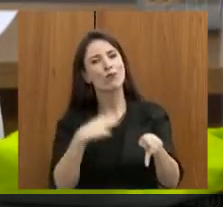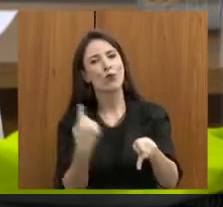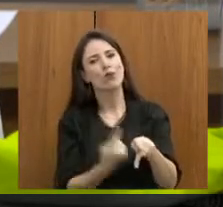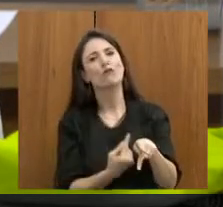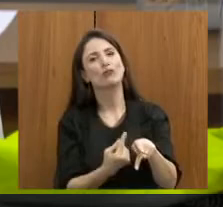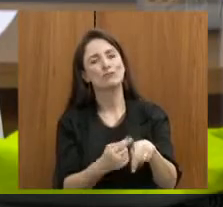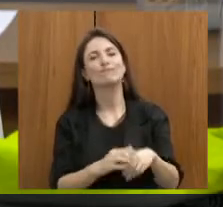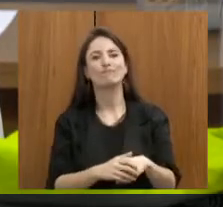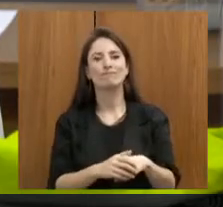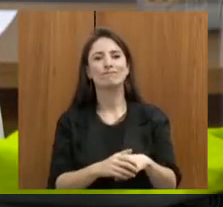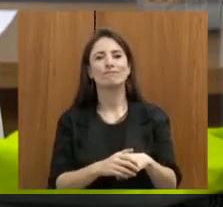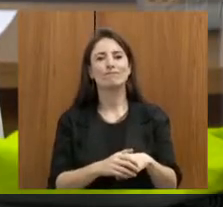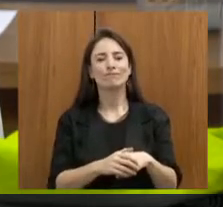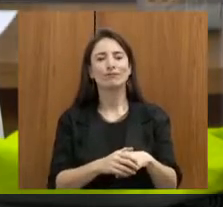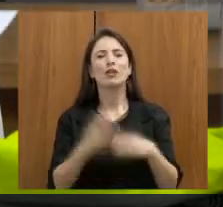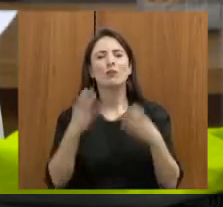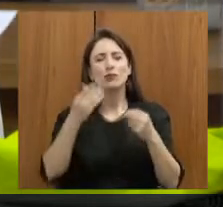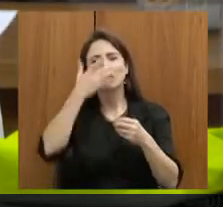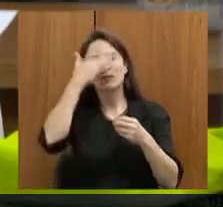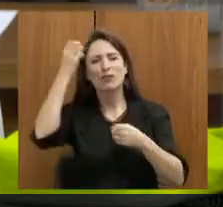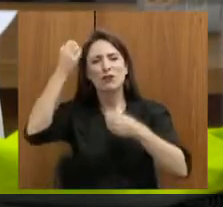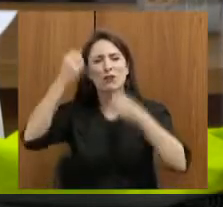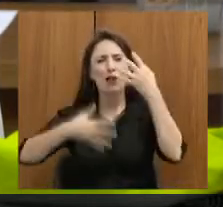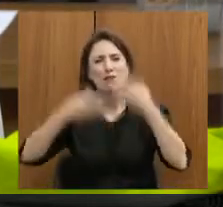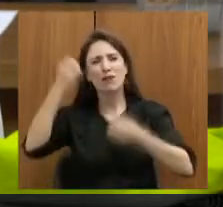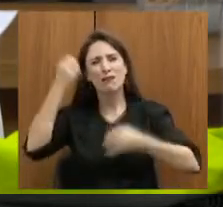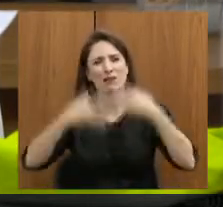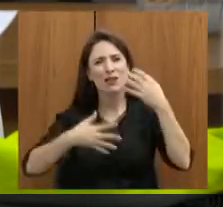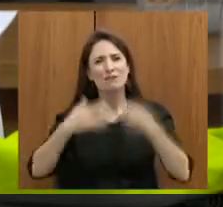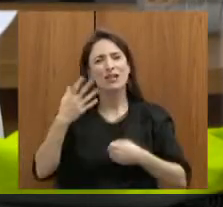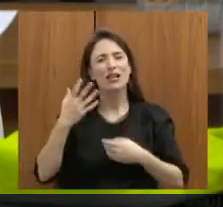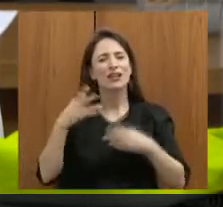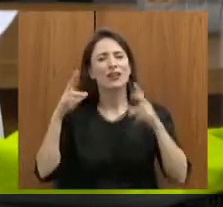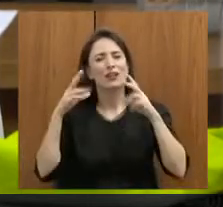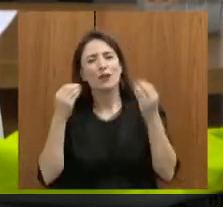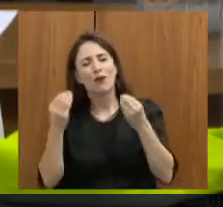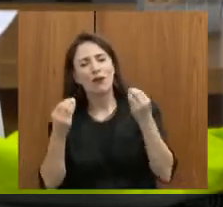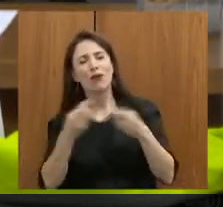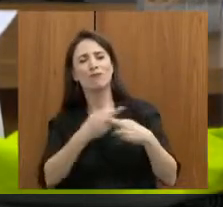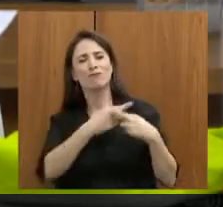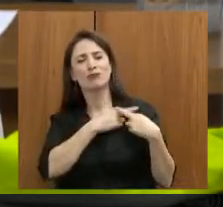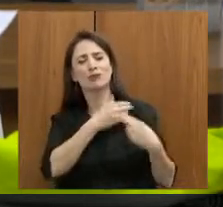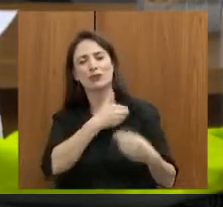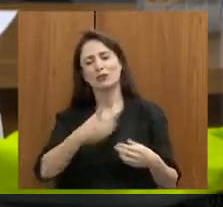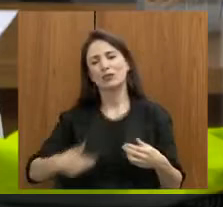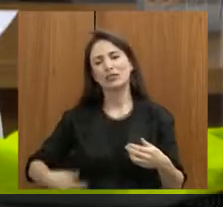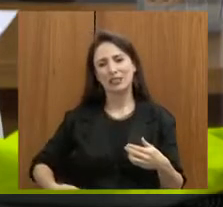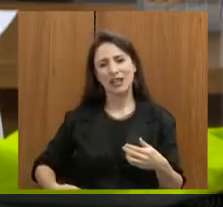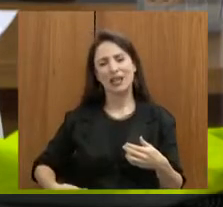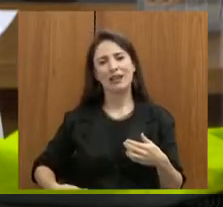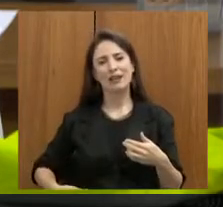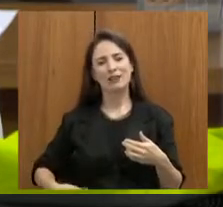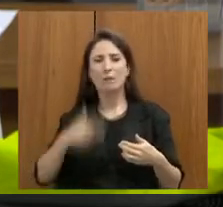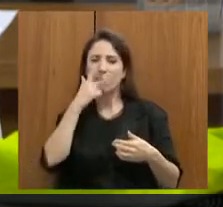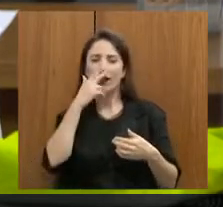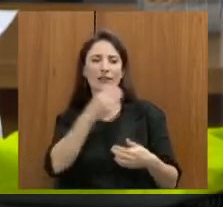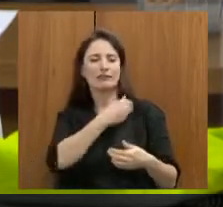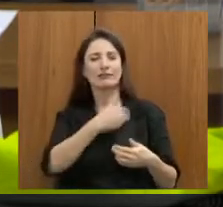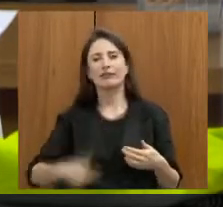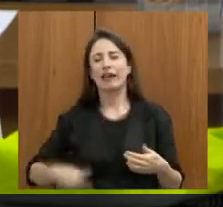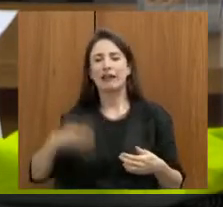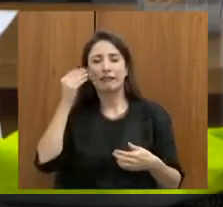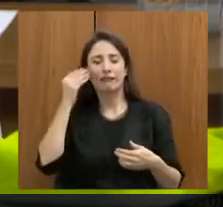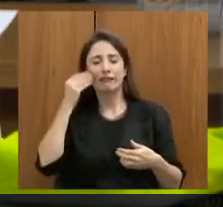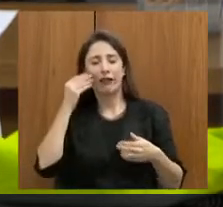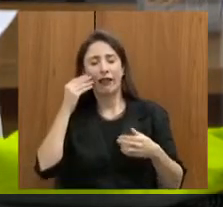ouviu aqui é o quanto a gente desonera o estado e de todas as formas e